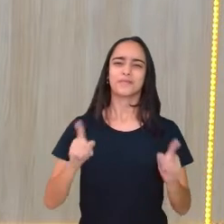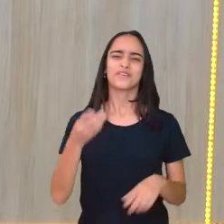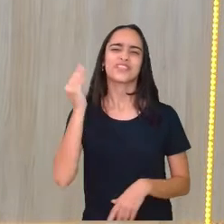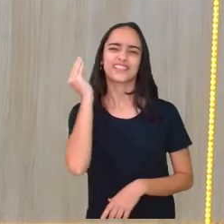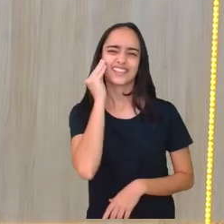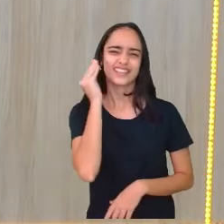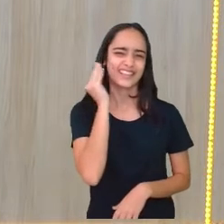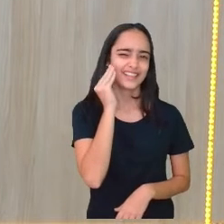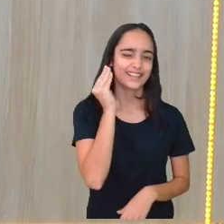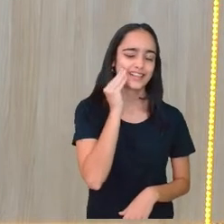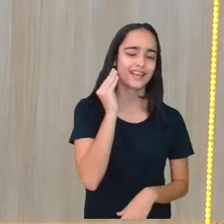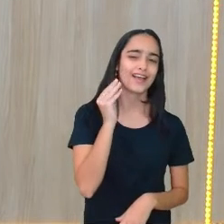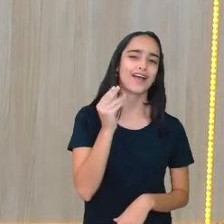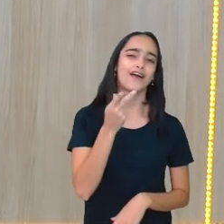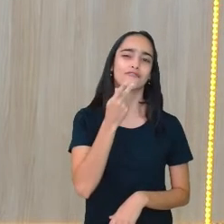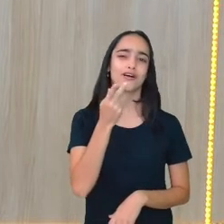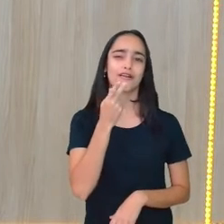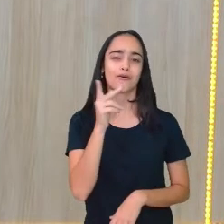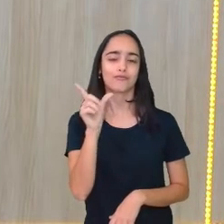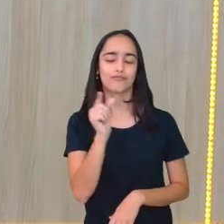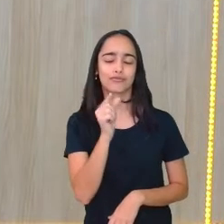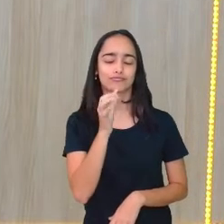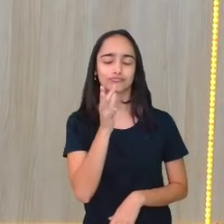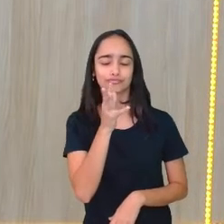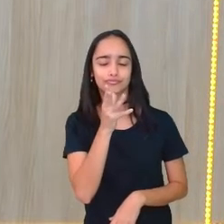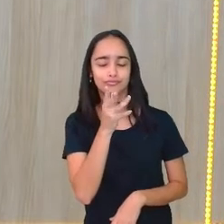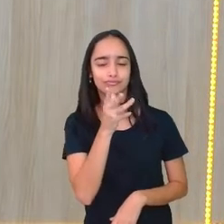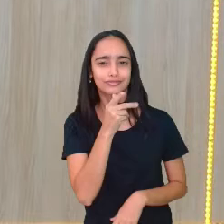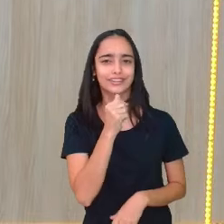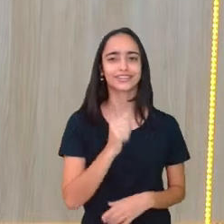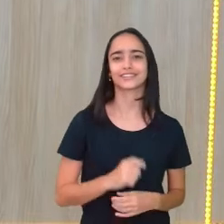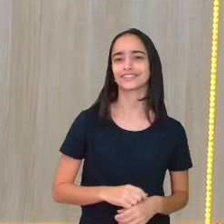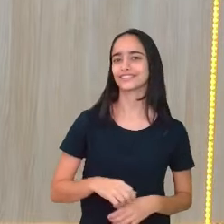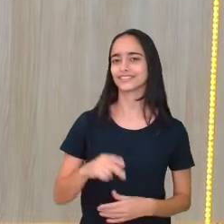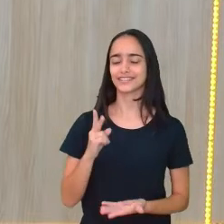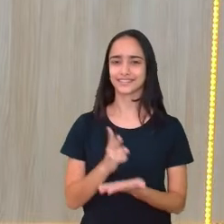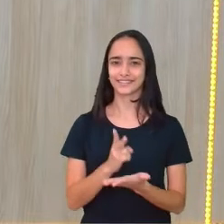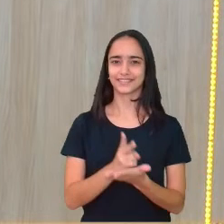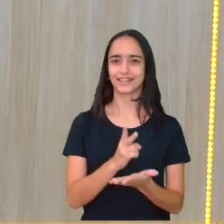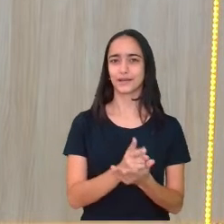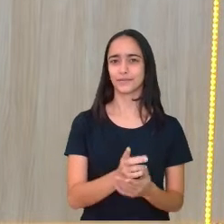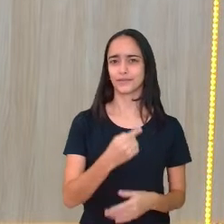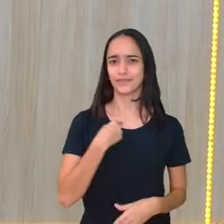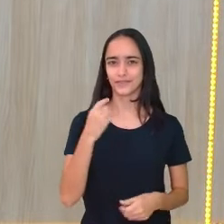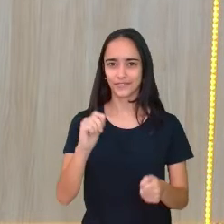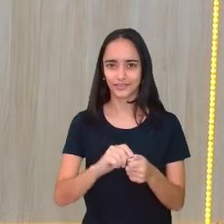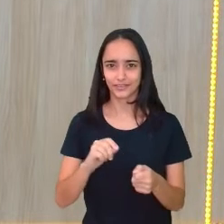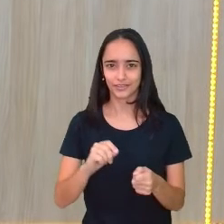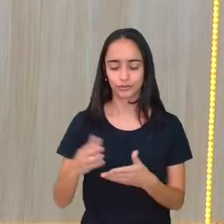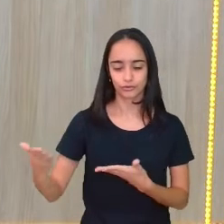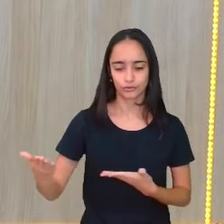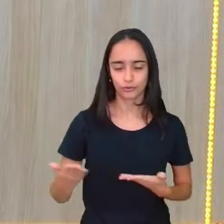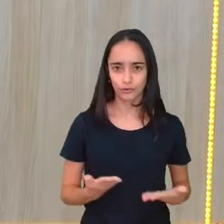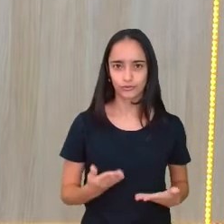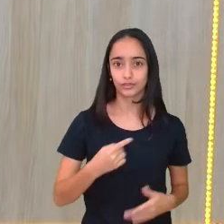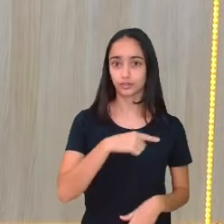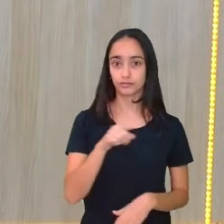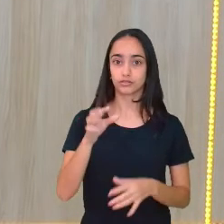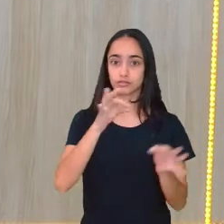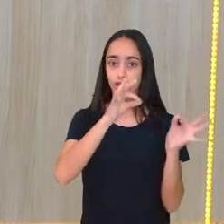tentar aqui ir falando um pouco mais devagar, porque como sempre, eu faço o convite aí para vocês que estão